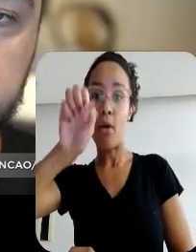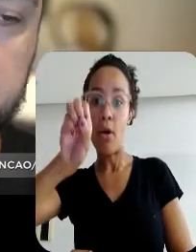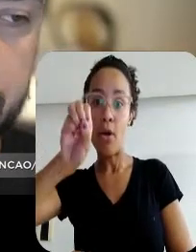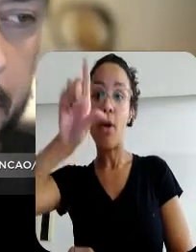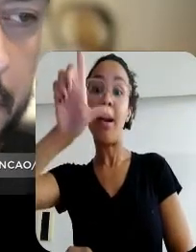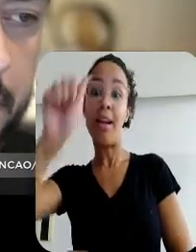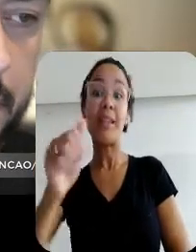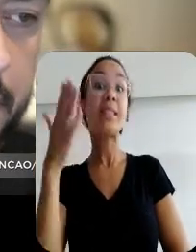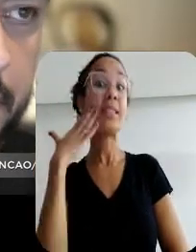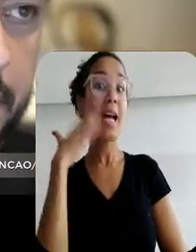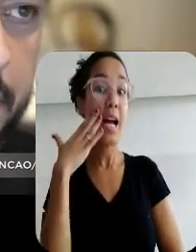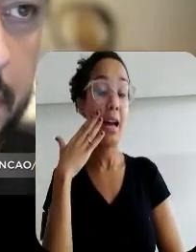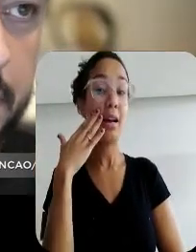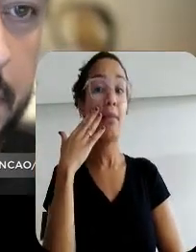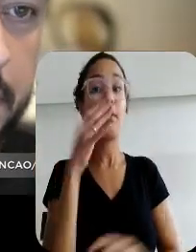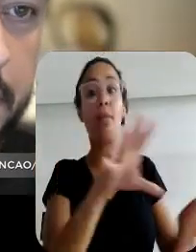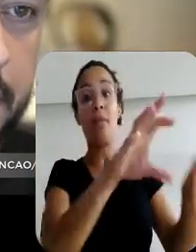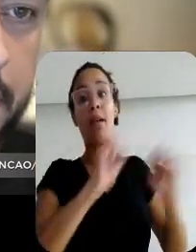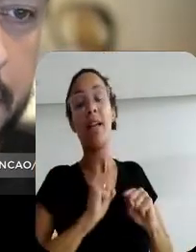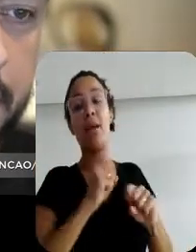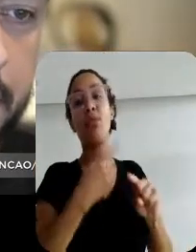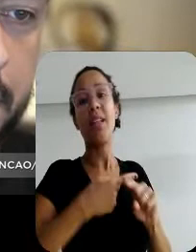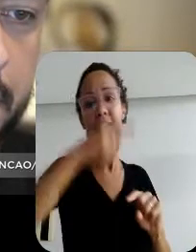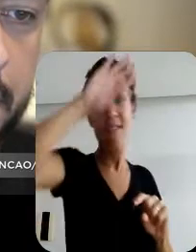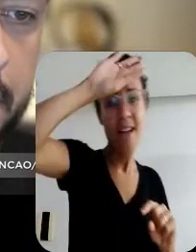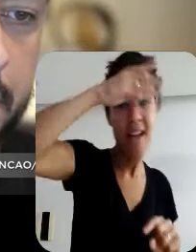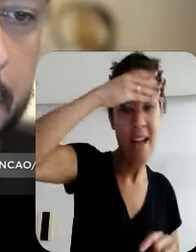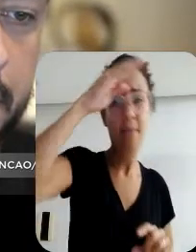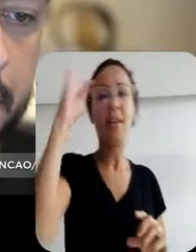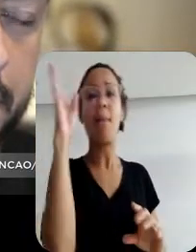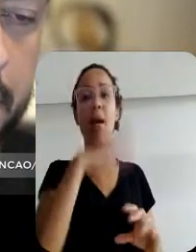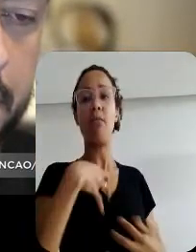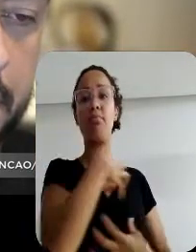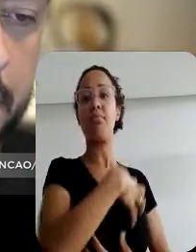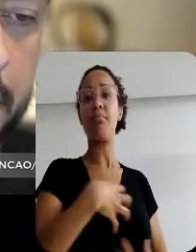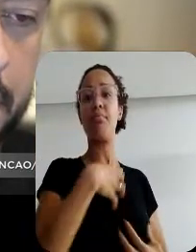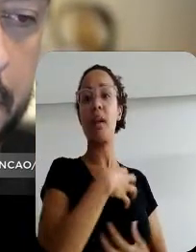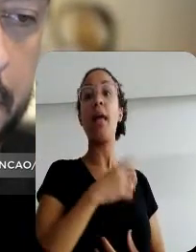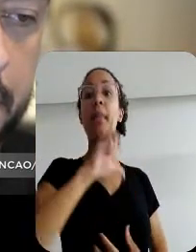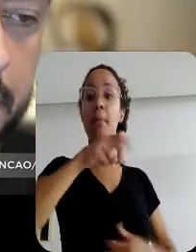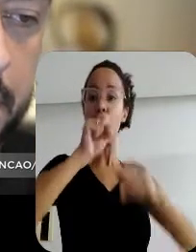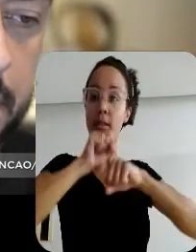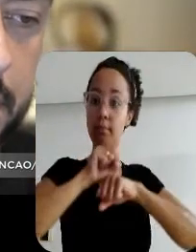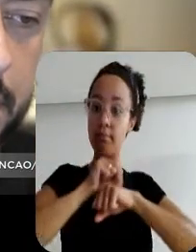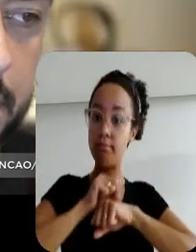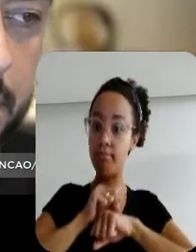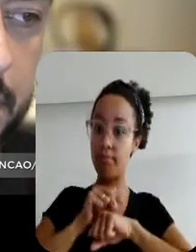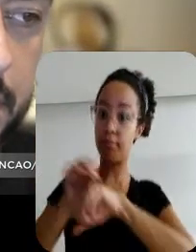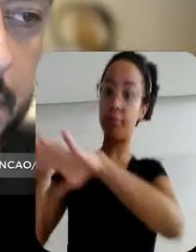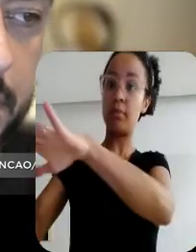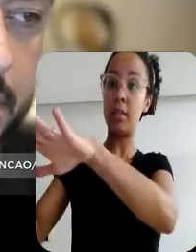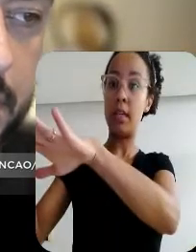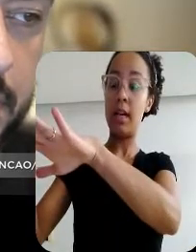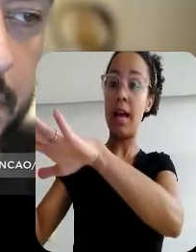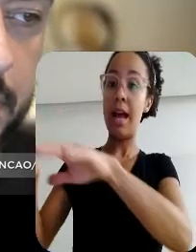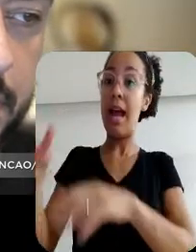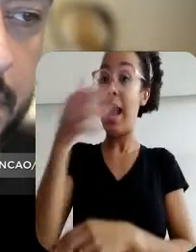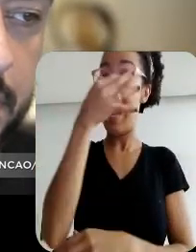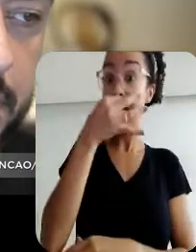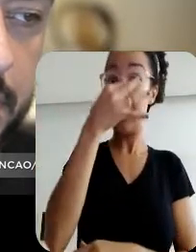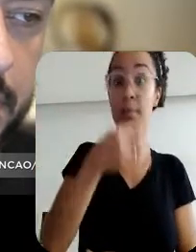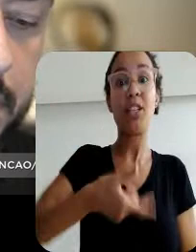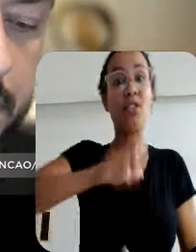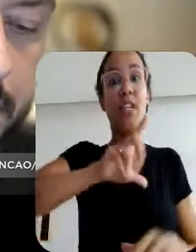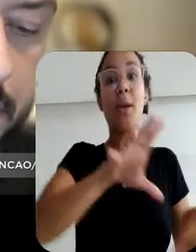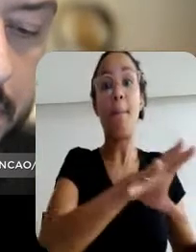alguém. A gripe não, a pessoa infecta antes e depois ela vai dar sintoma. Então ela espalha, você não sabe nem por onde ela tá passando. Cara, matando, sei lá, 1%